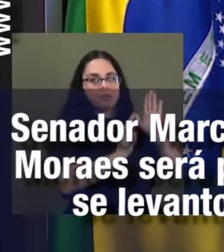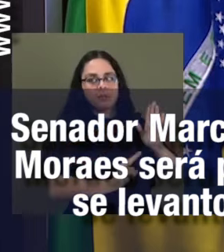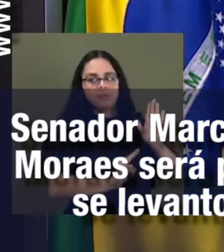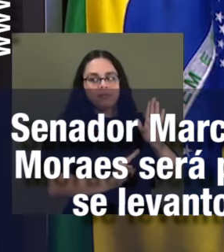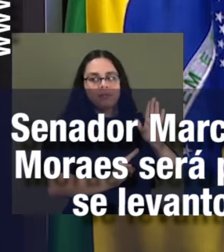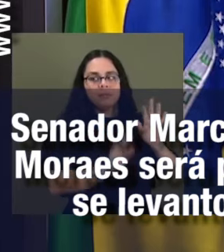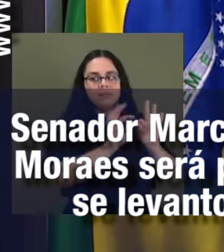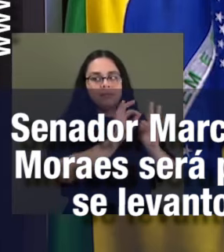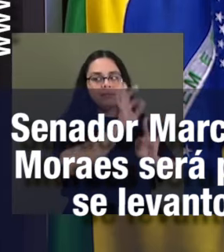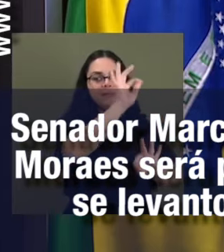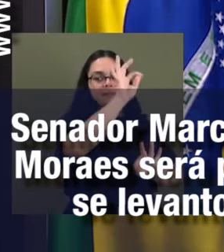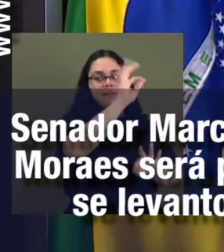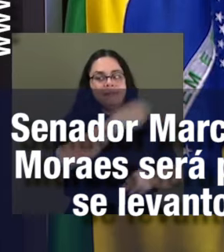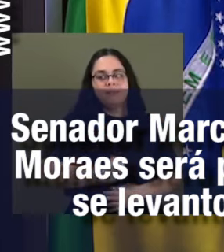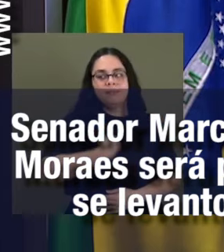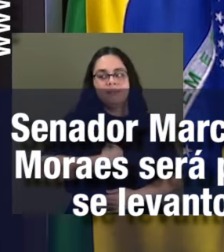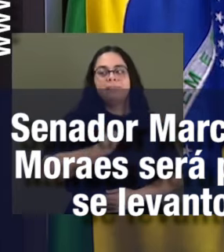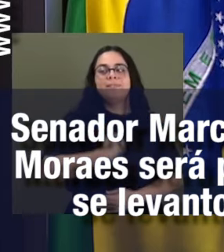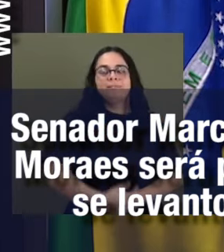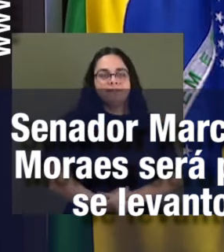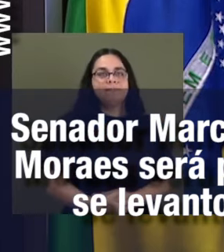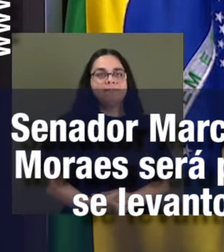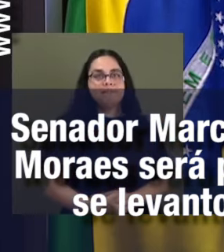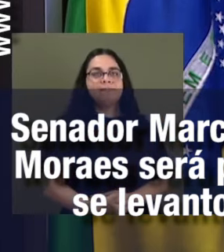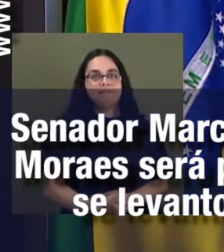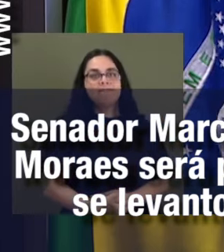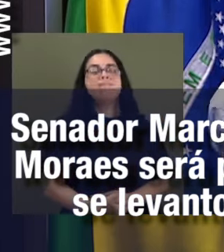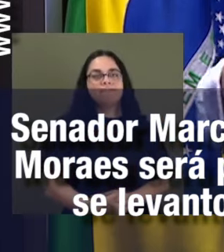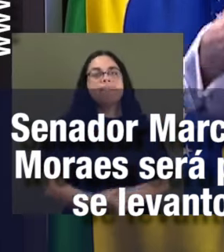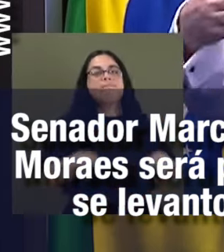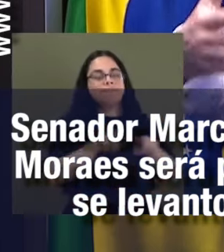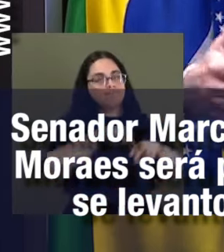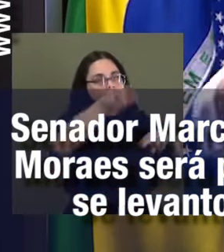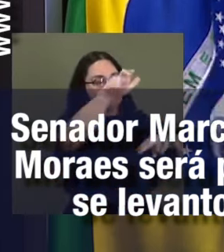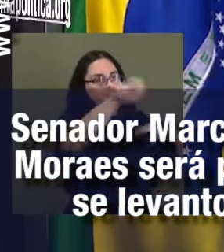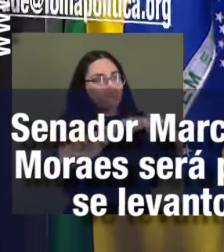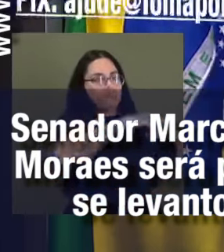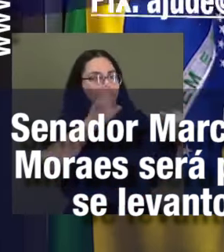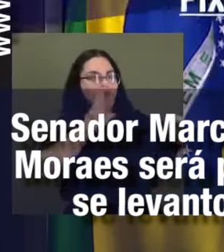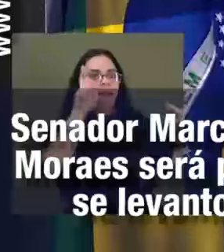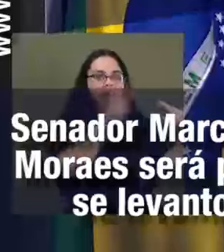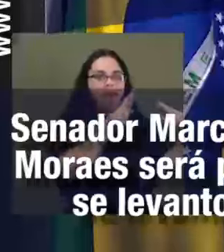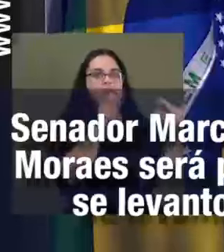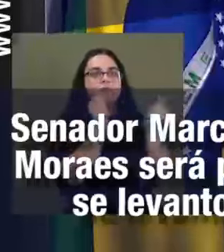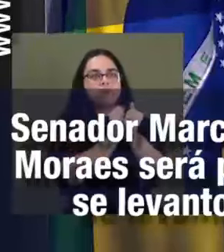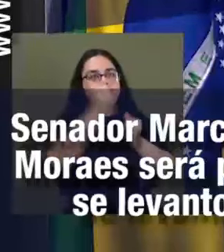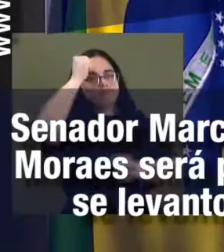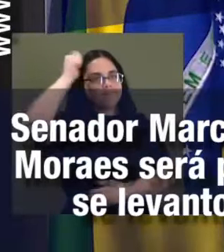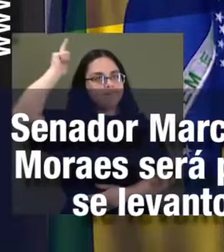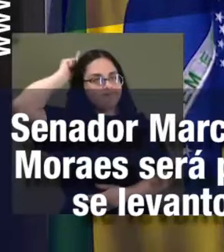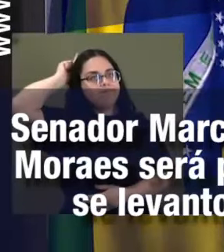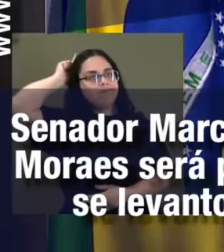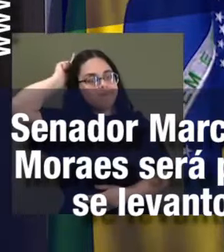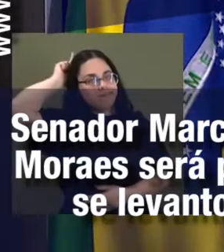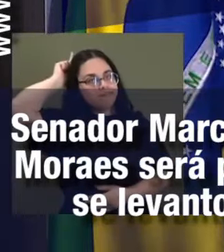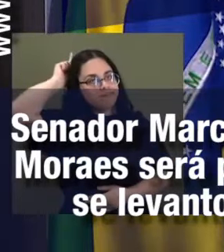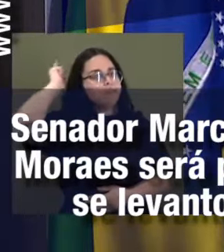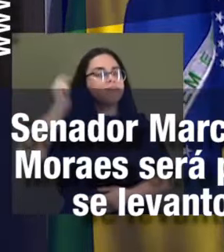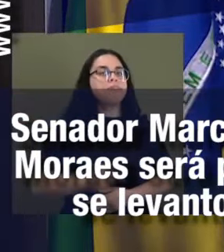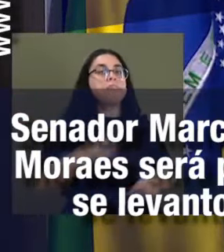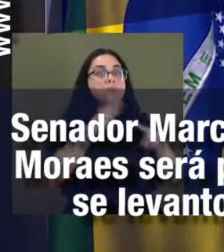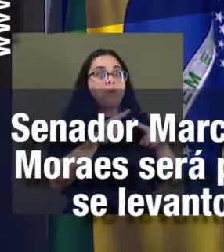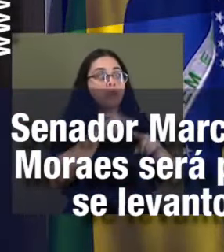que está sendo colocado agora para o Tribunal Criminal Internacional. Vão sentar na cadeira de réu junto com Alexandre de Moraes, porque